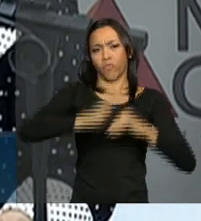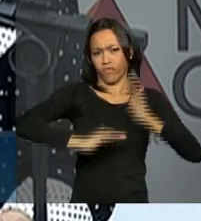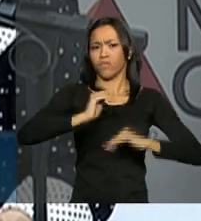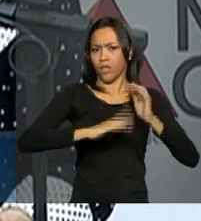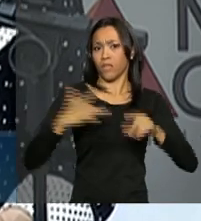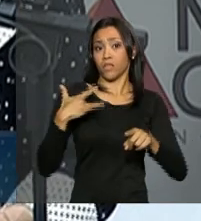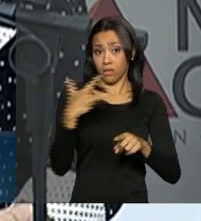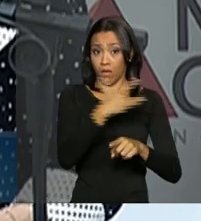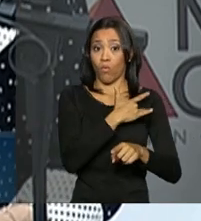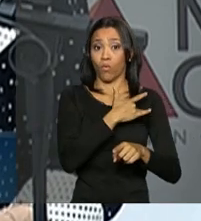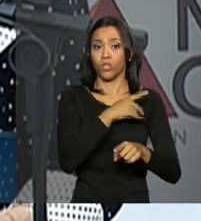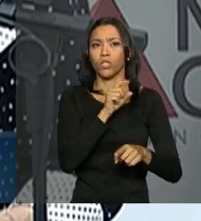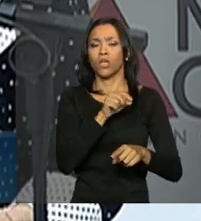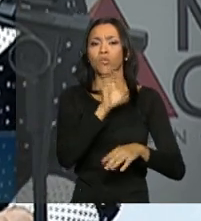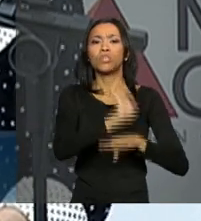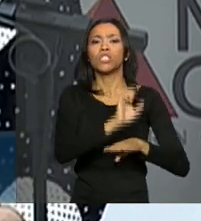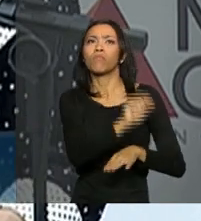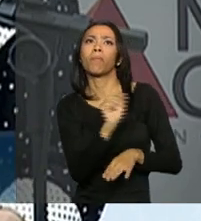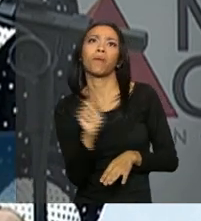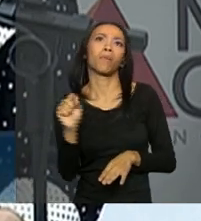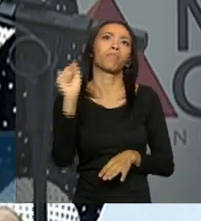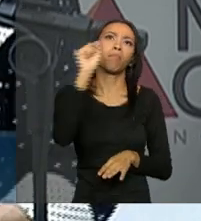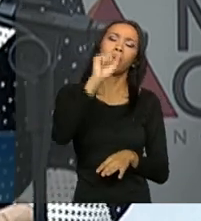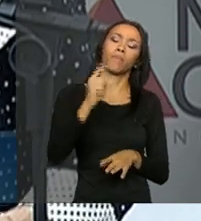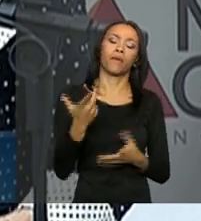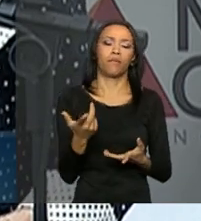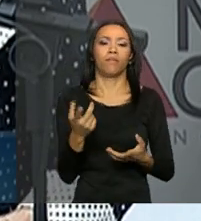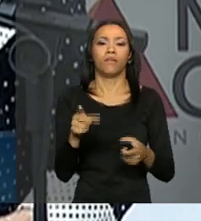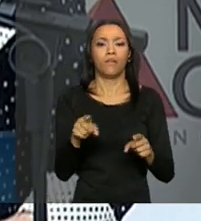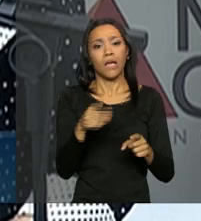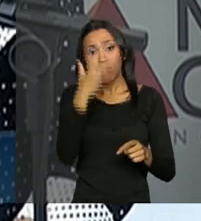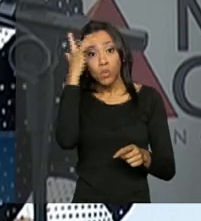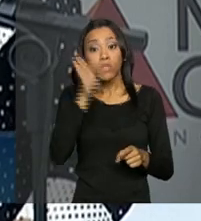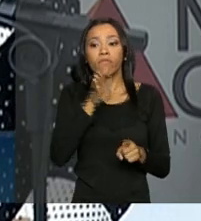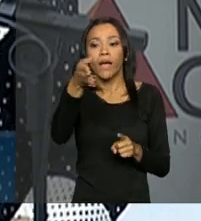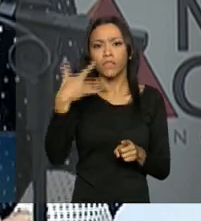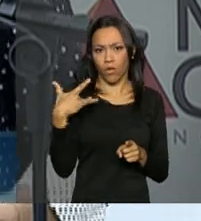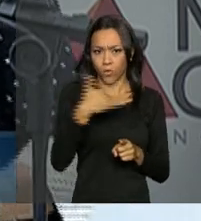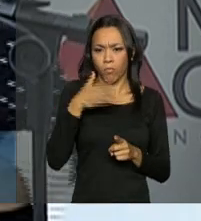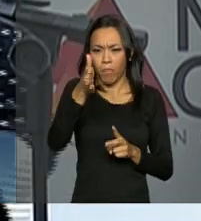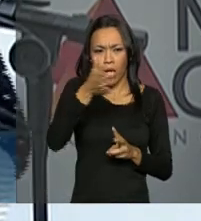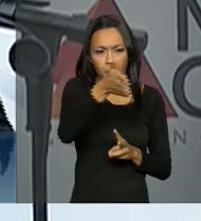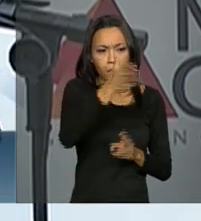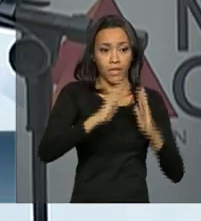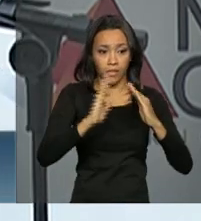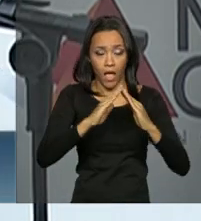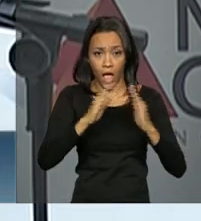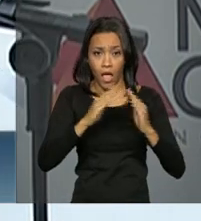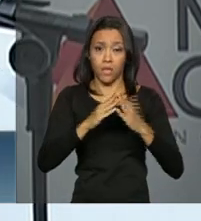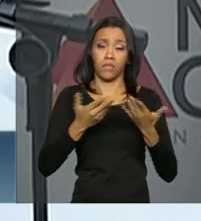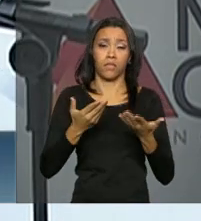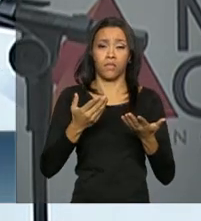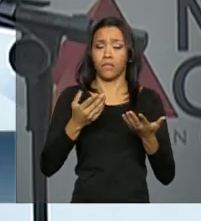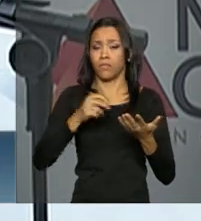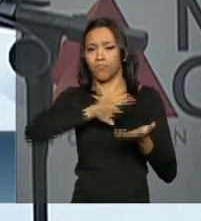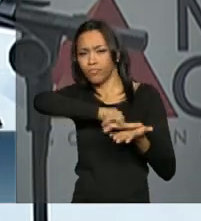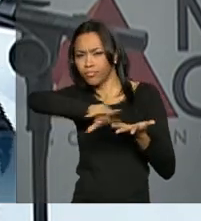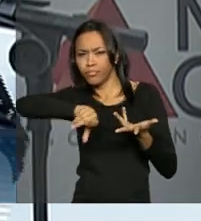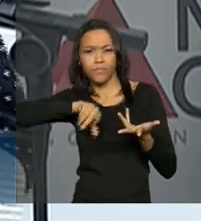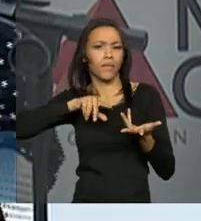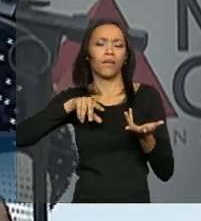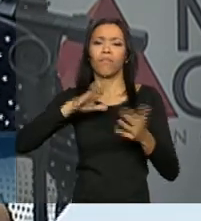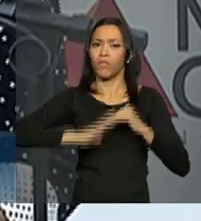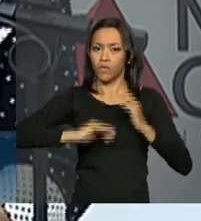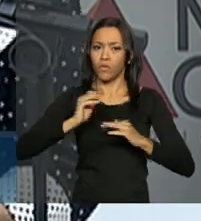nos estados, tanto os agentes comunitários de saúde como os agentes de endemia, que estão espalhados pelo